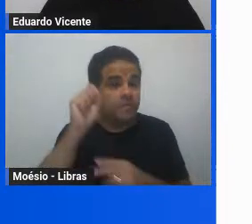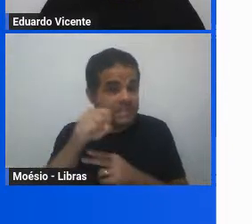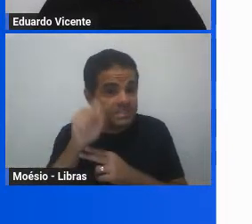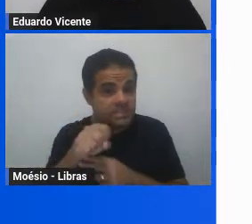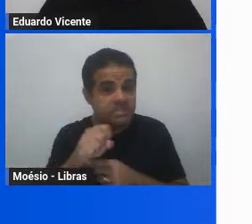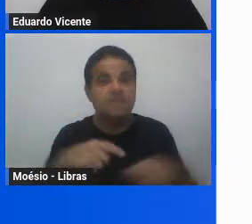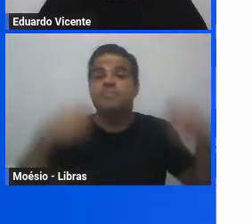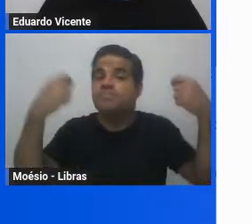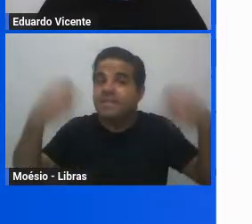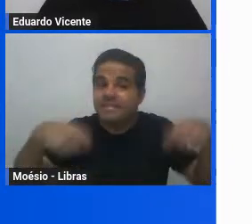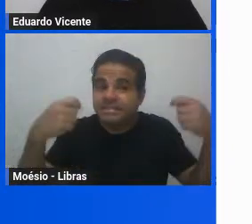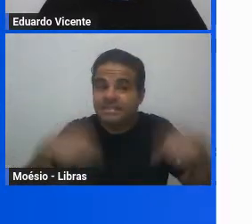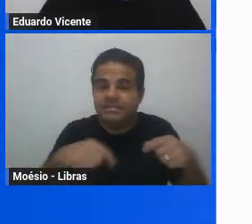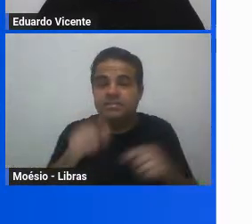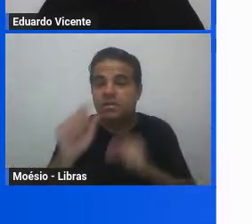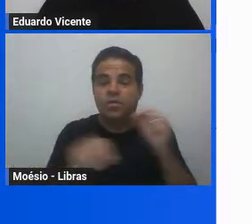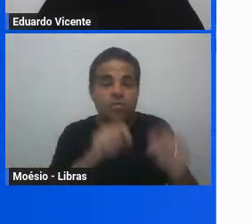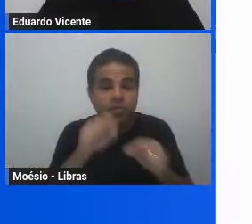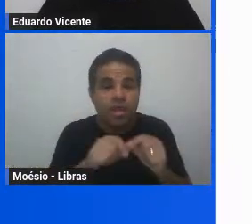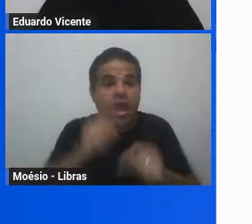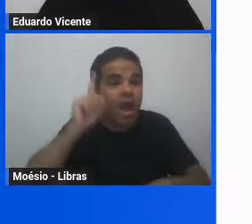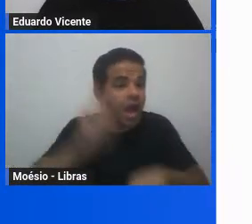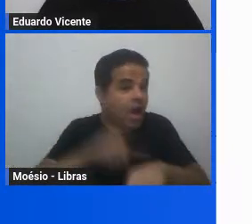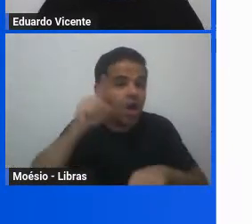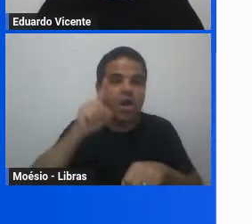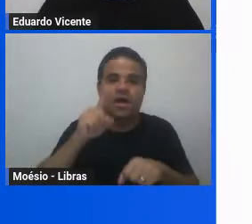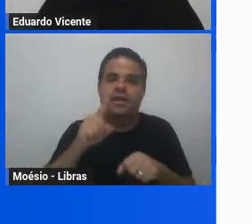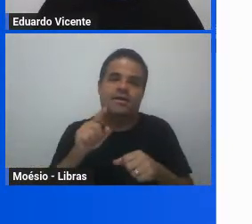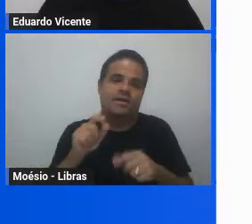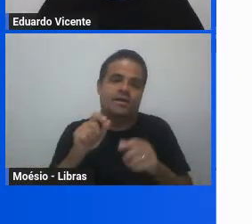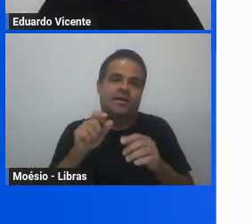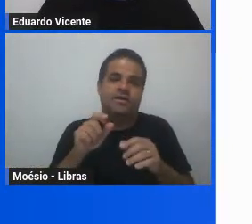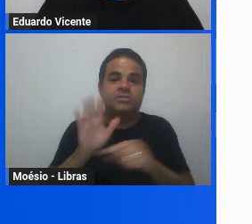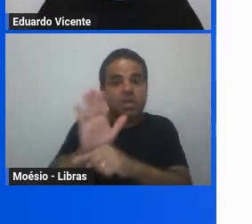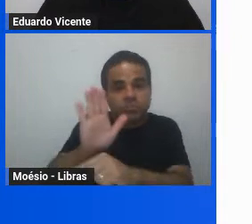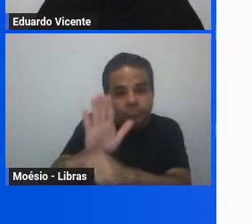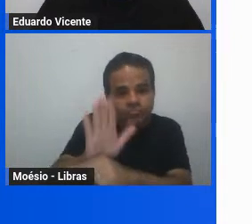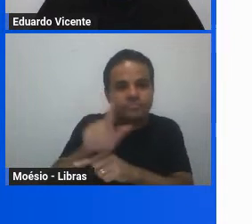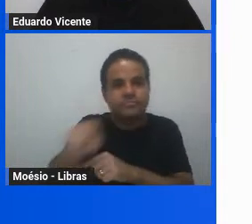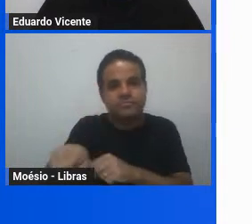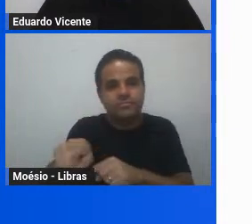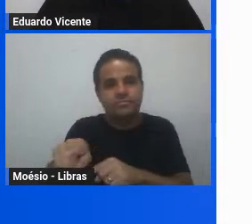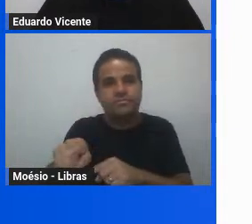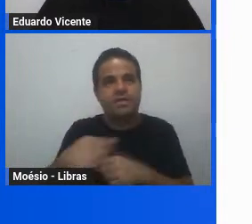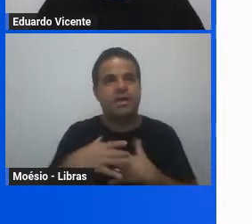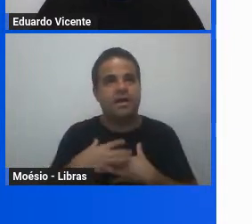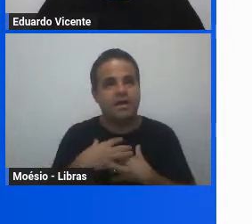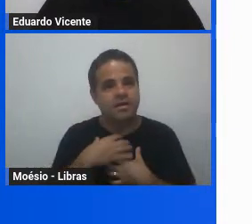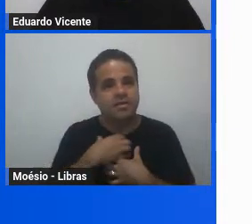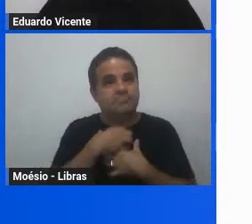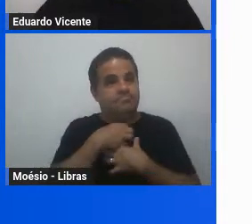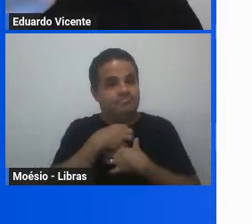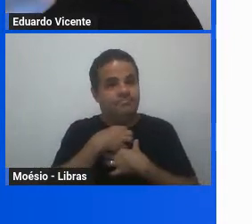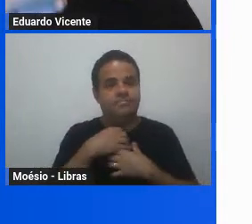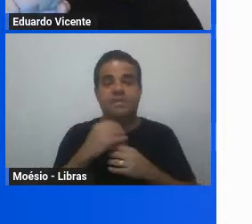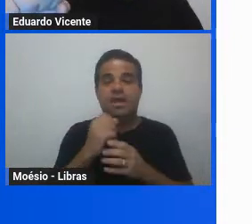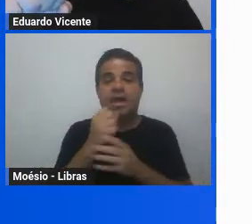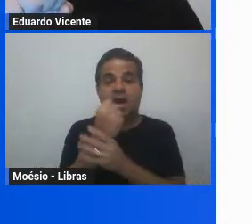necessidade, é o momento de realizar a manobra de Heimlich. Primeira coisa, feche o